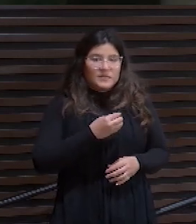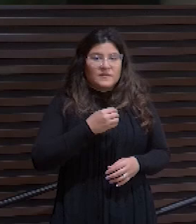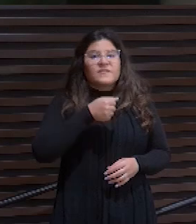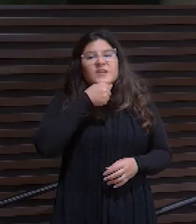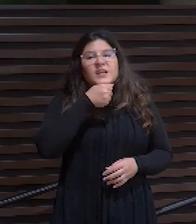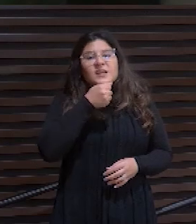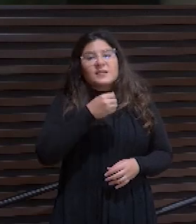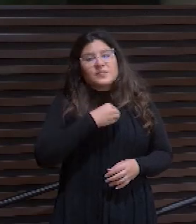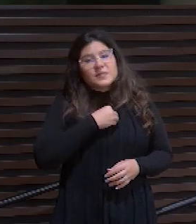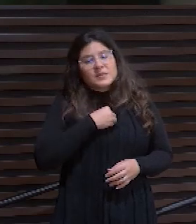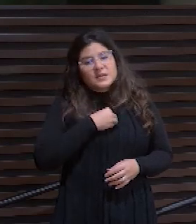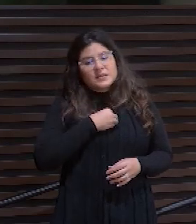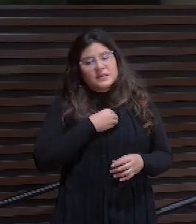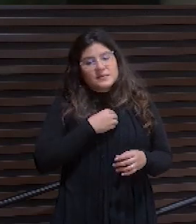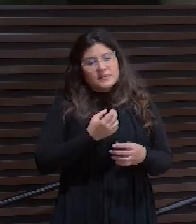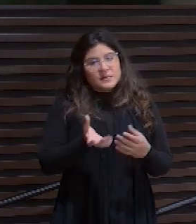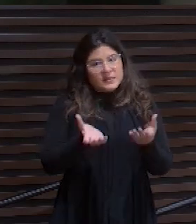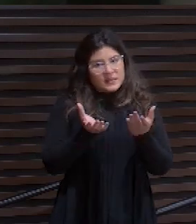não funciona.